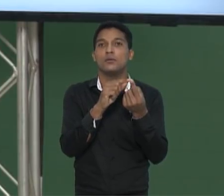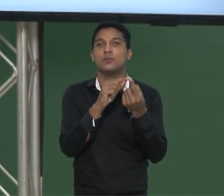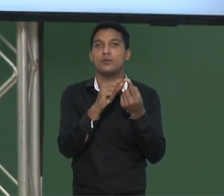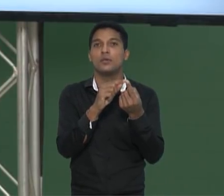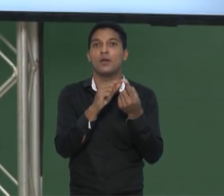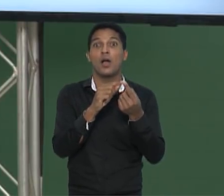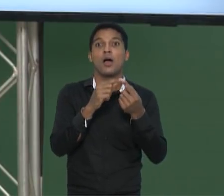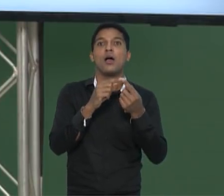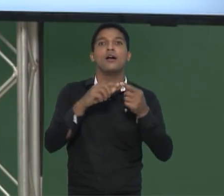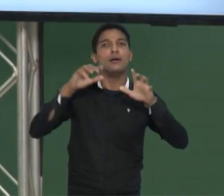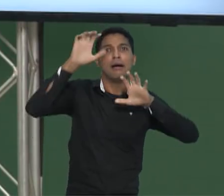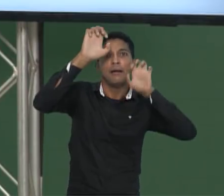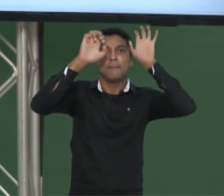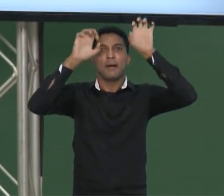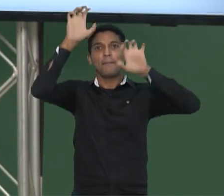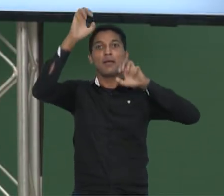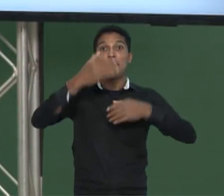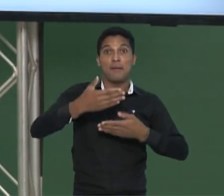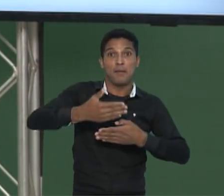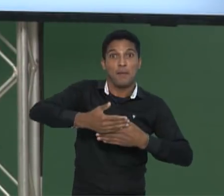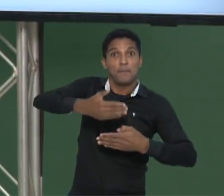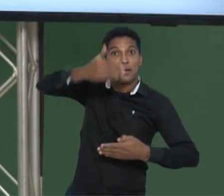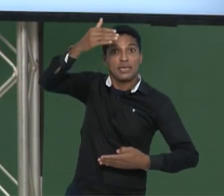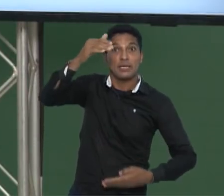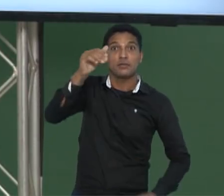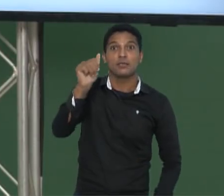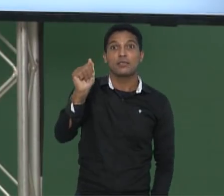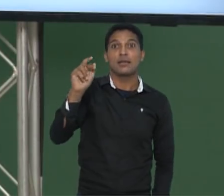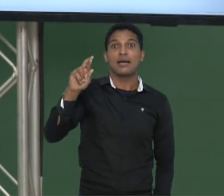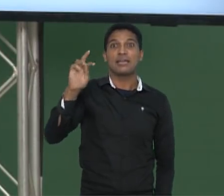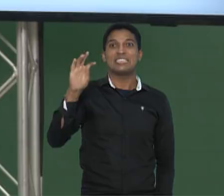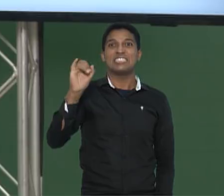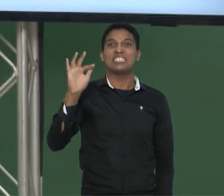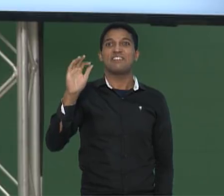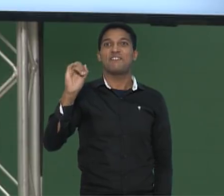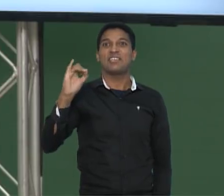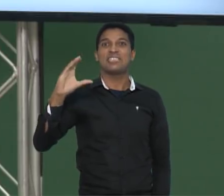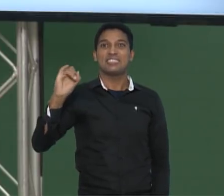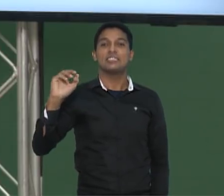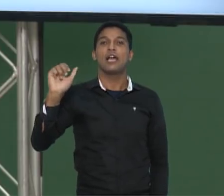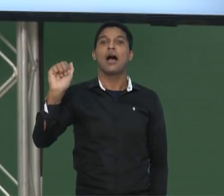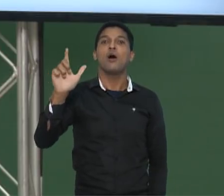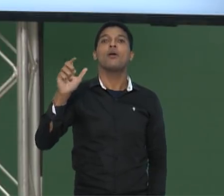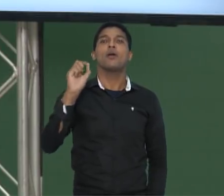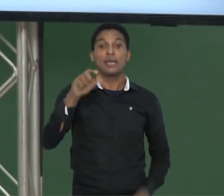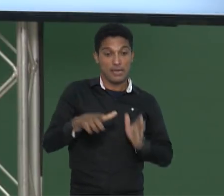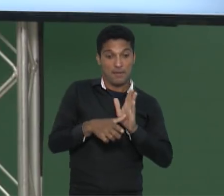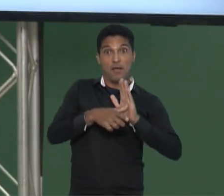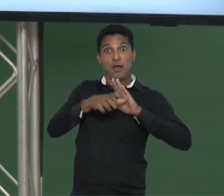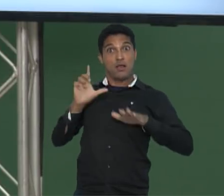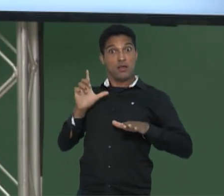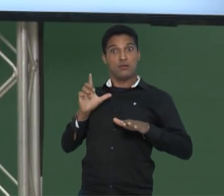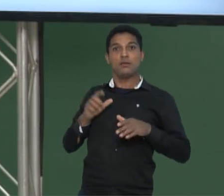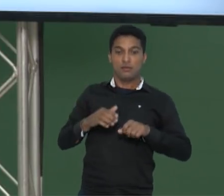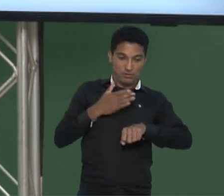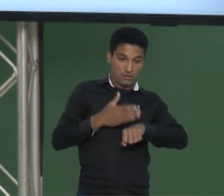dos escaladores na parede artificial era o treinamento, né? Eles buscavam